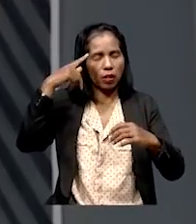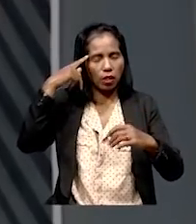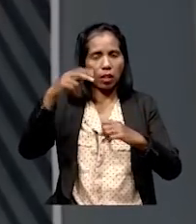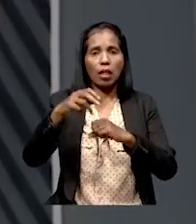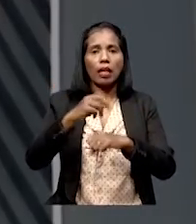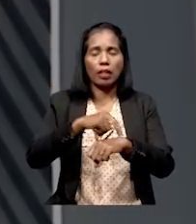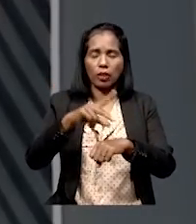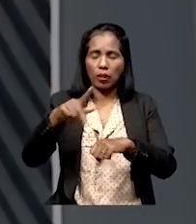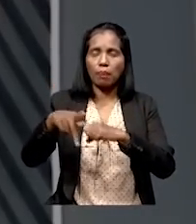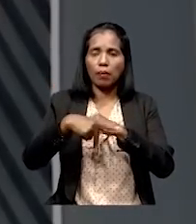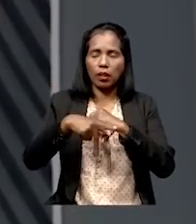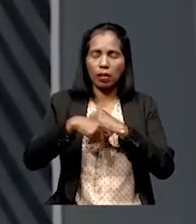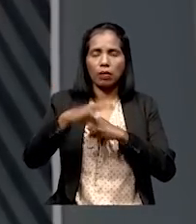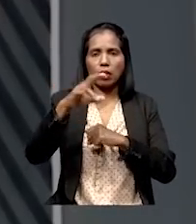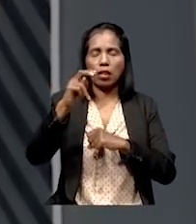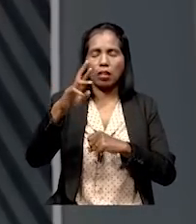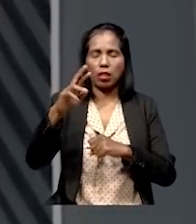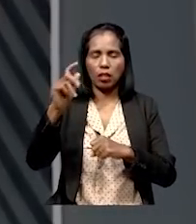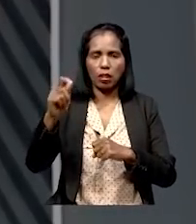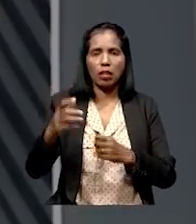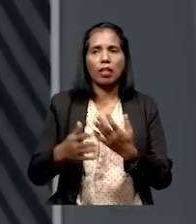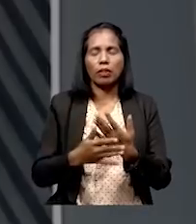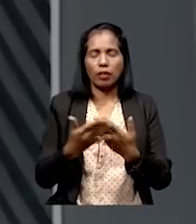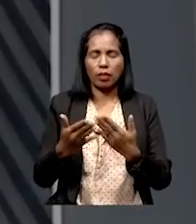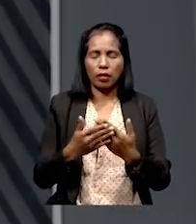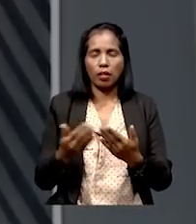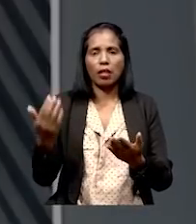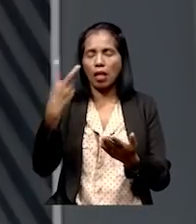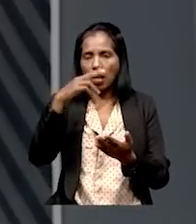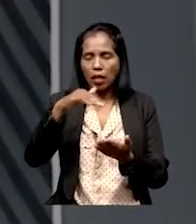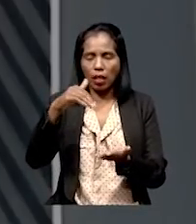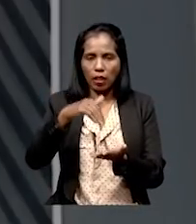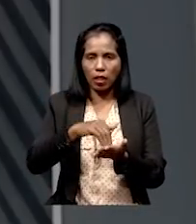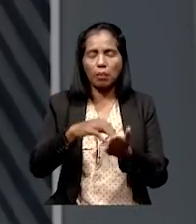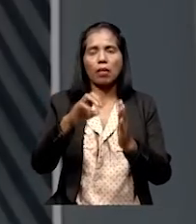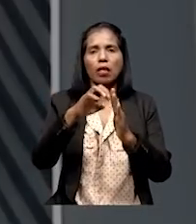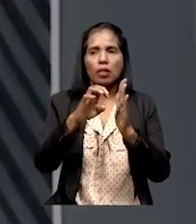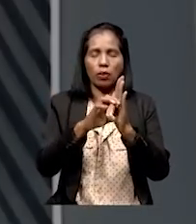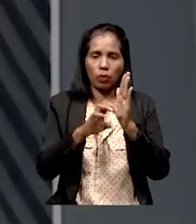-Tenian, não é simplesmente reajustamento da estrutura.